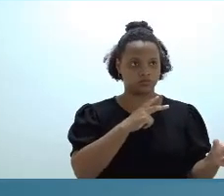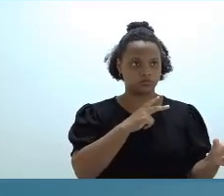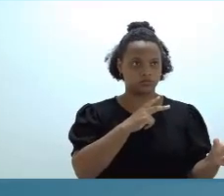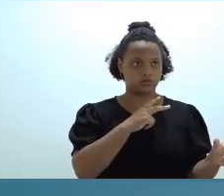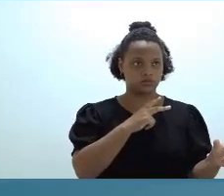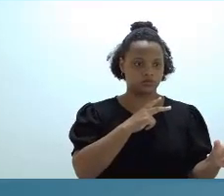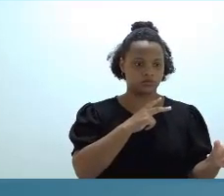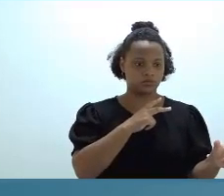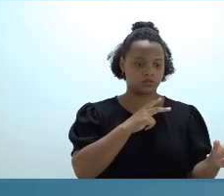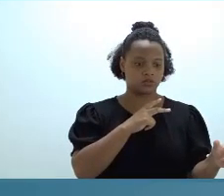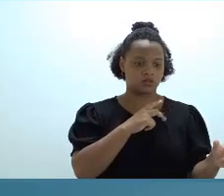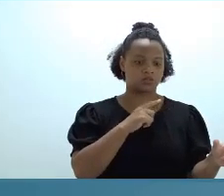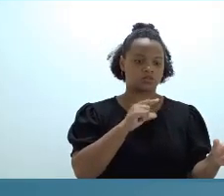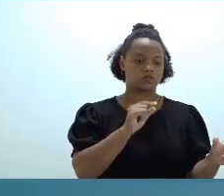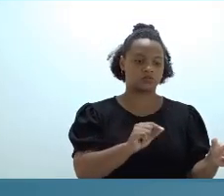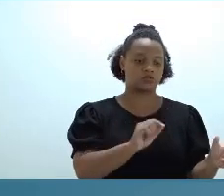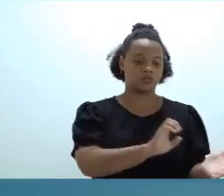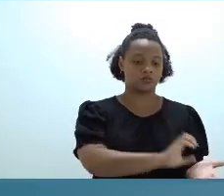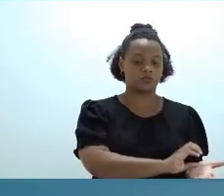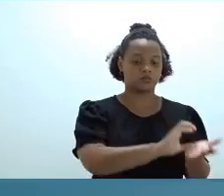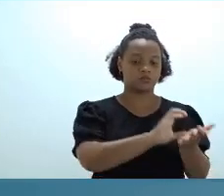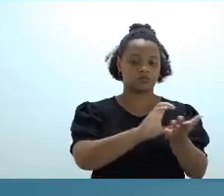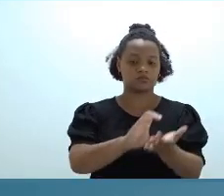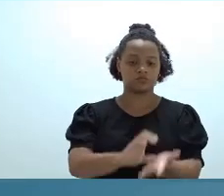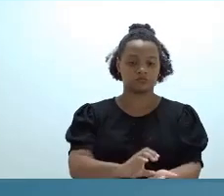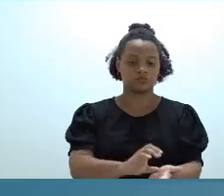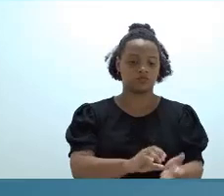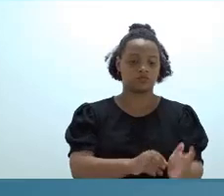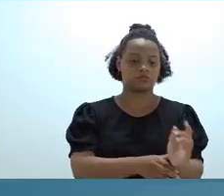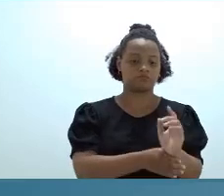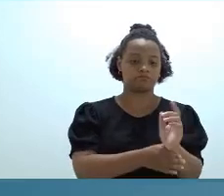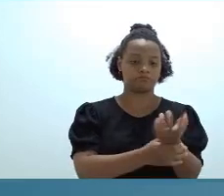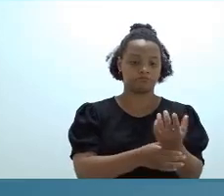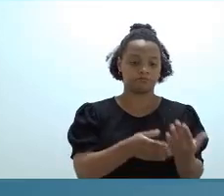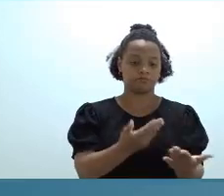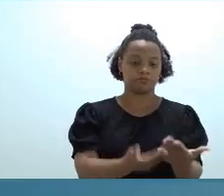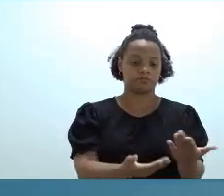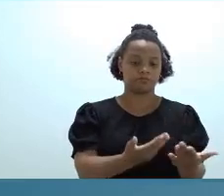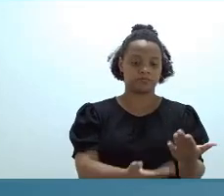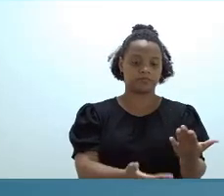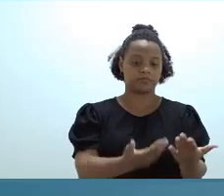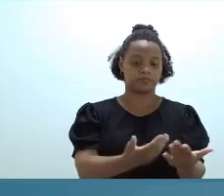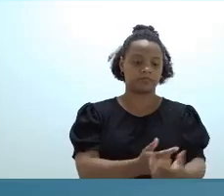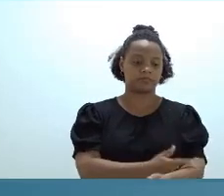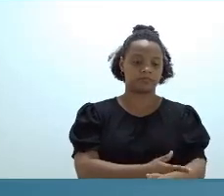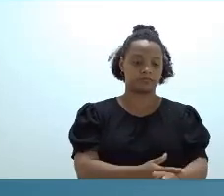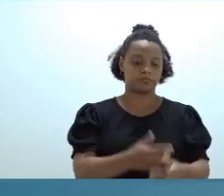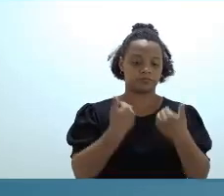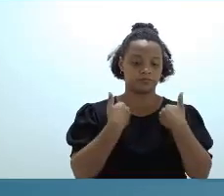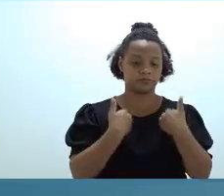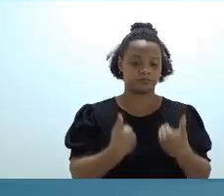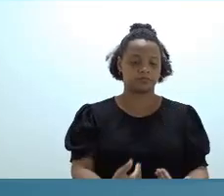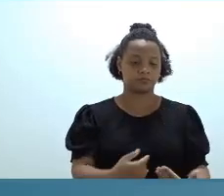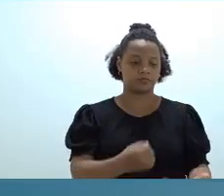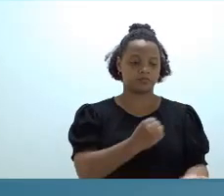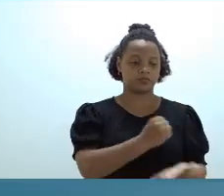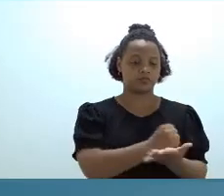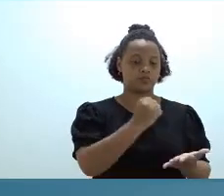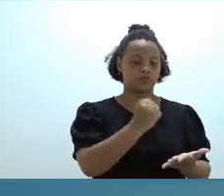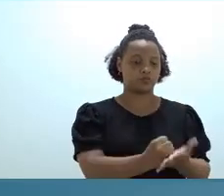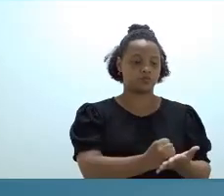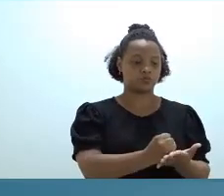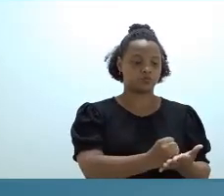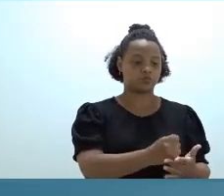questão indenizatória a título de danos morais, contrato de prestação